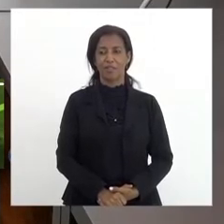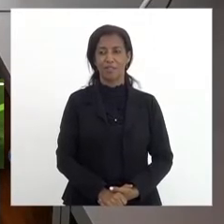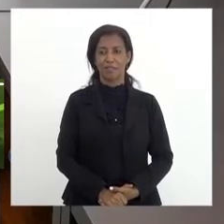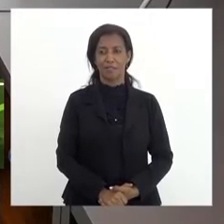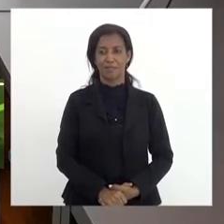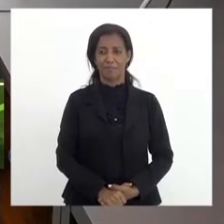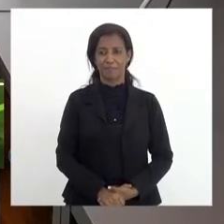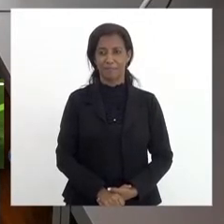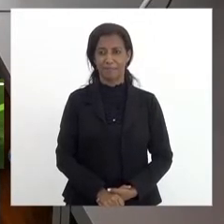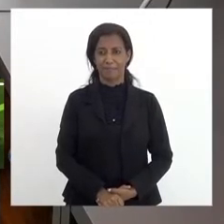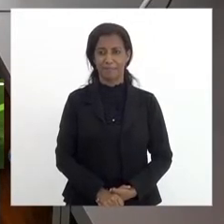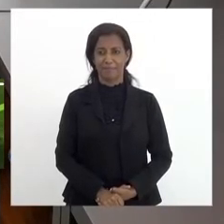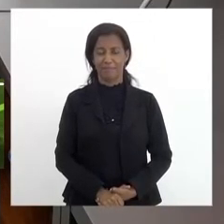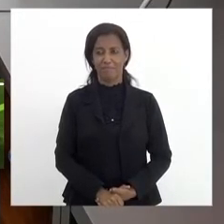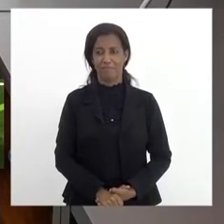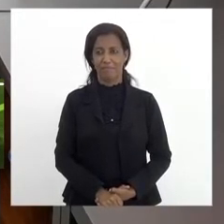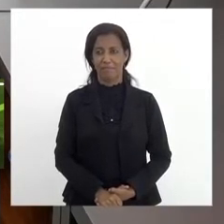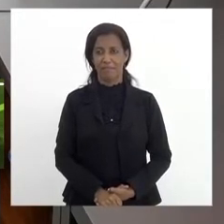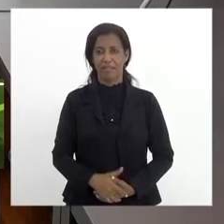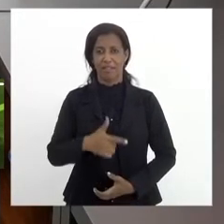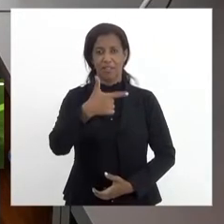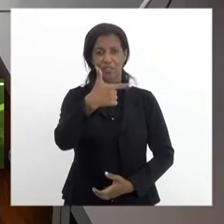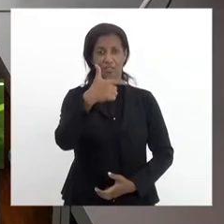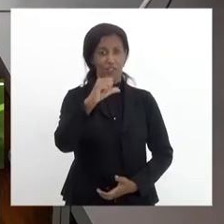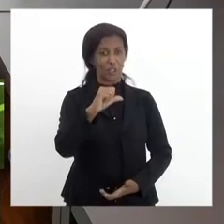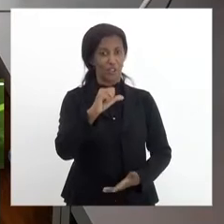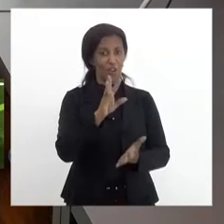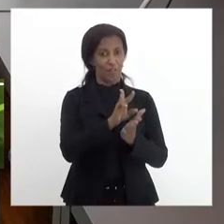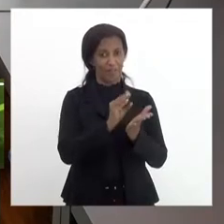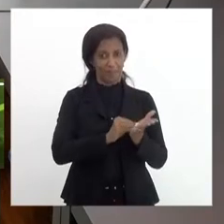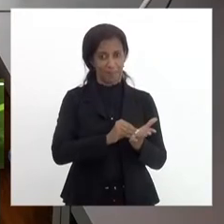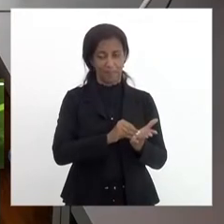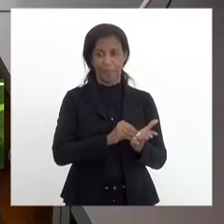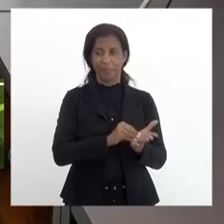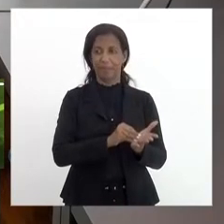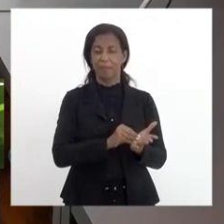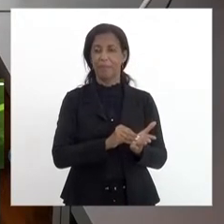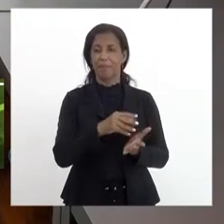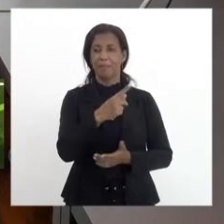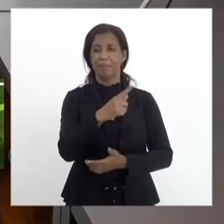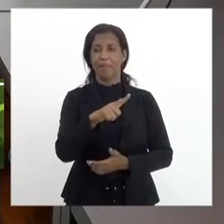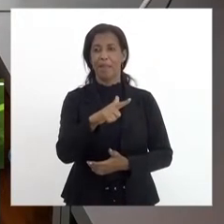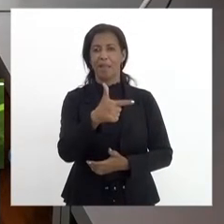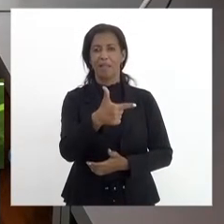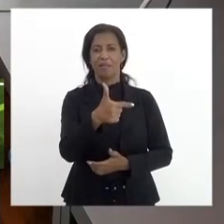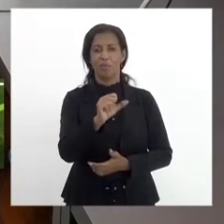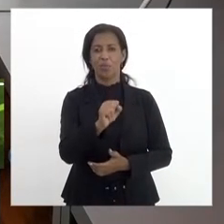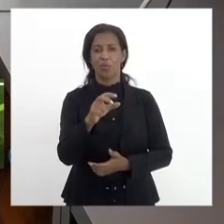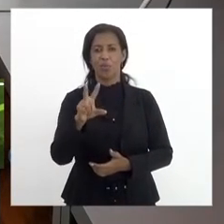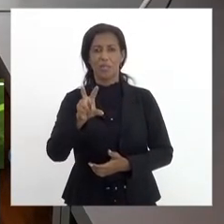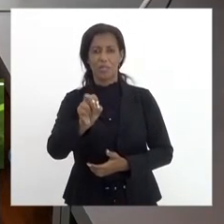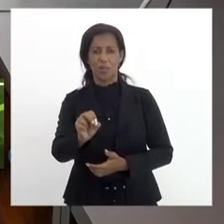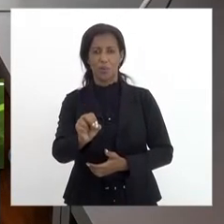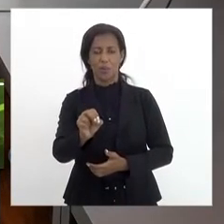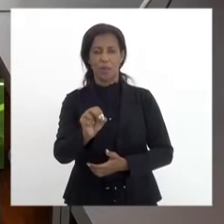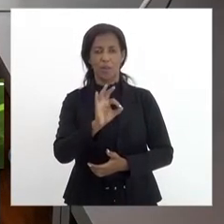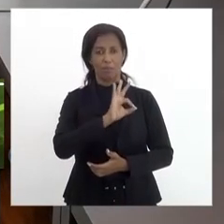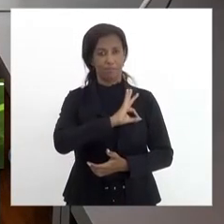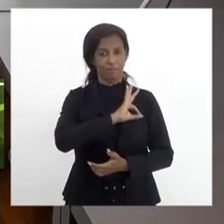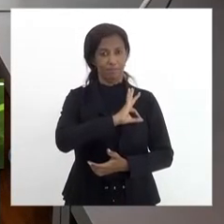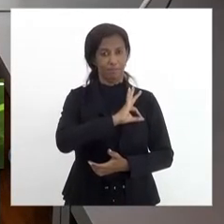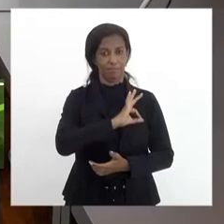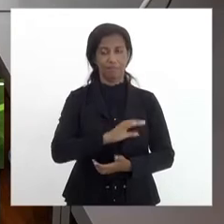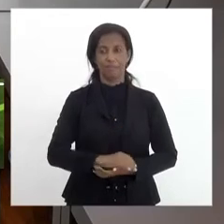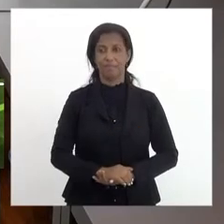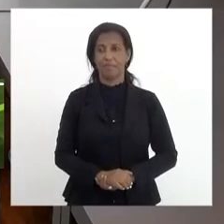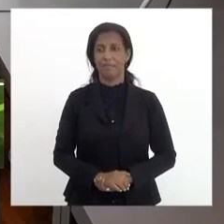Pois é. Vamos lá. 29 da pauta, projeto de lei 2850, deputada Marta Rocha, 2020,